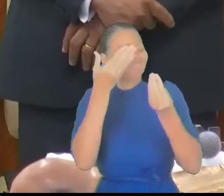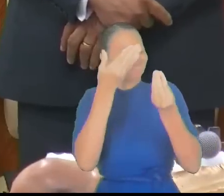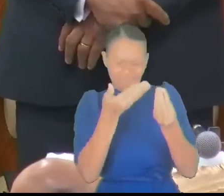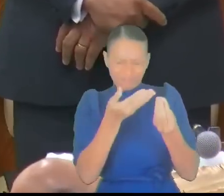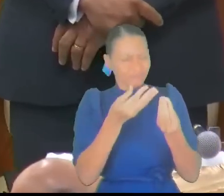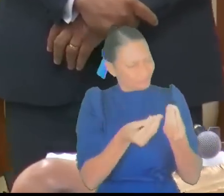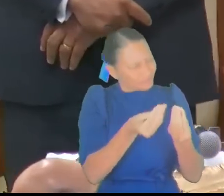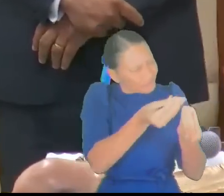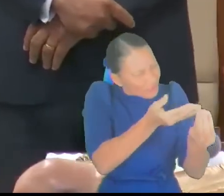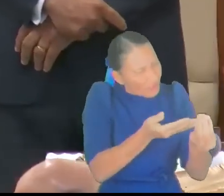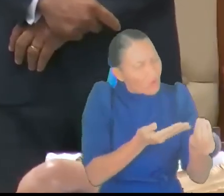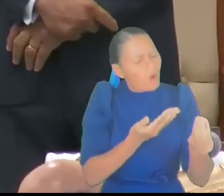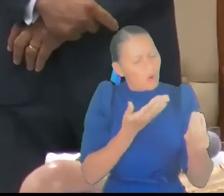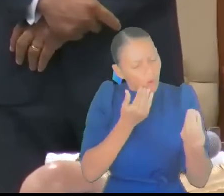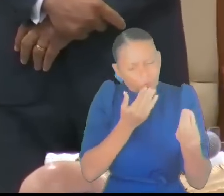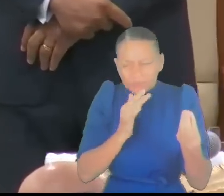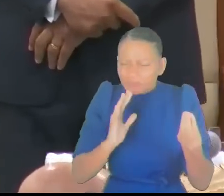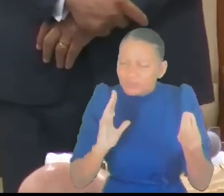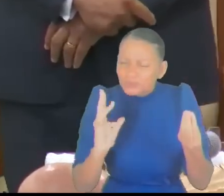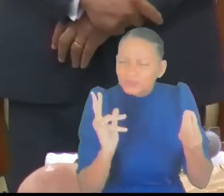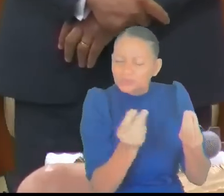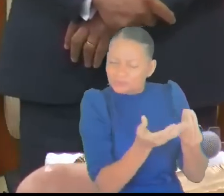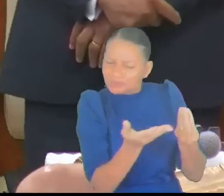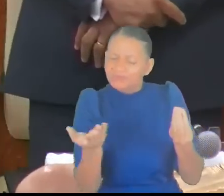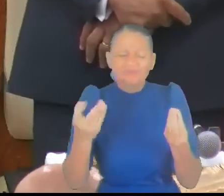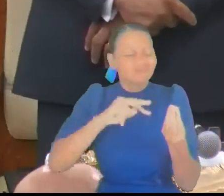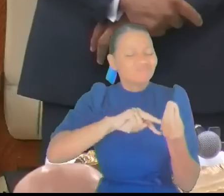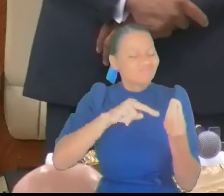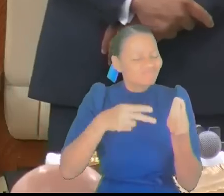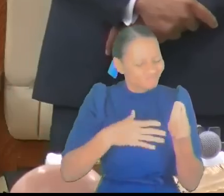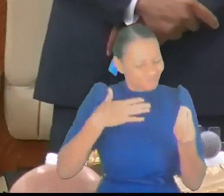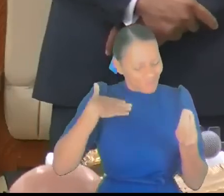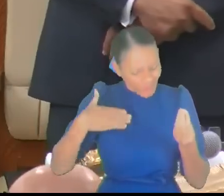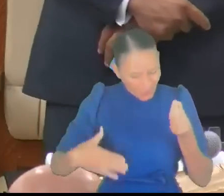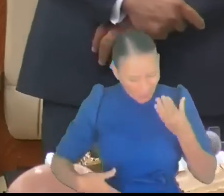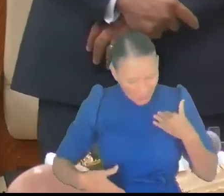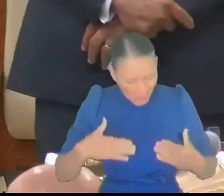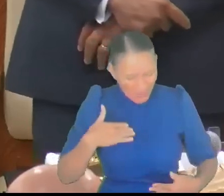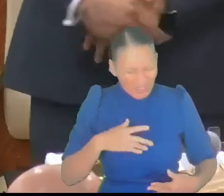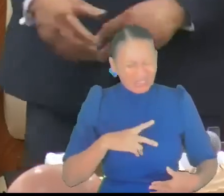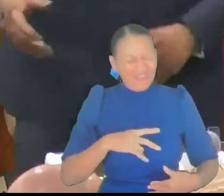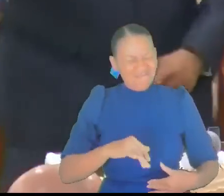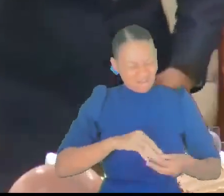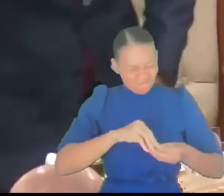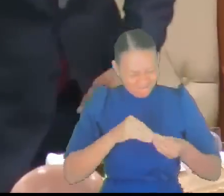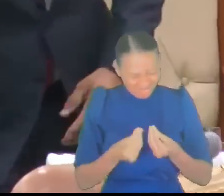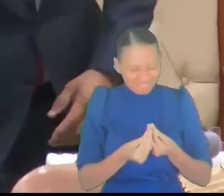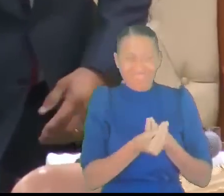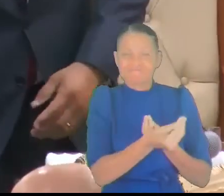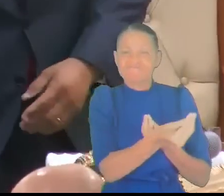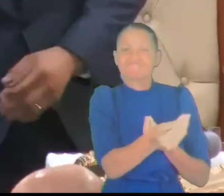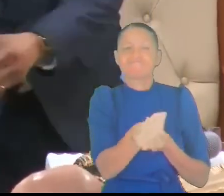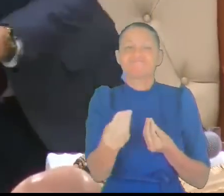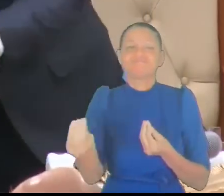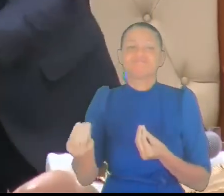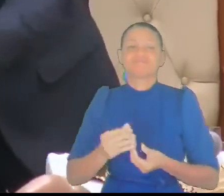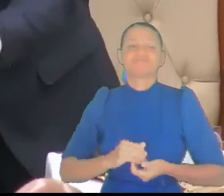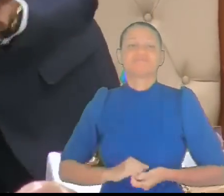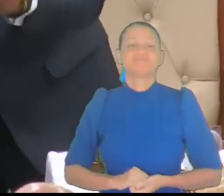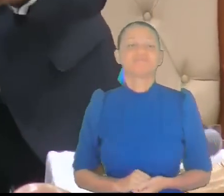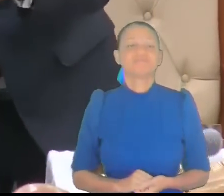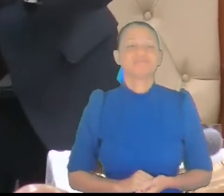tomai e comei todos vós, isto é meu corpo, que é partido por vós. Amém.